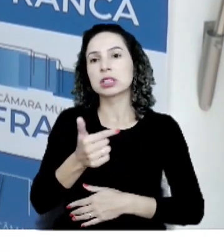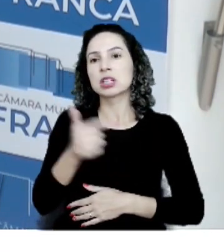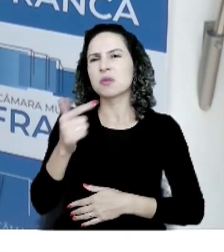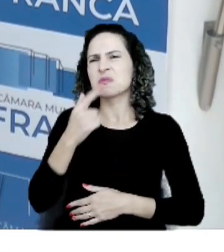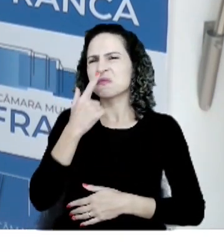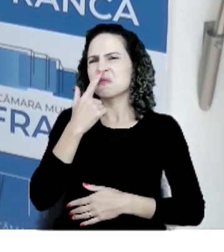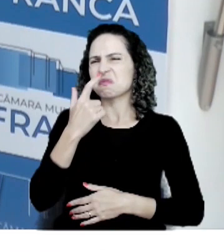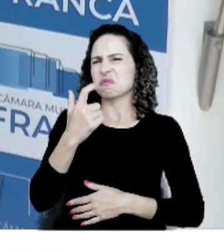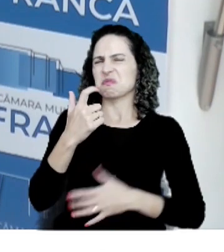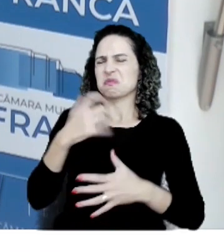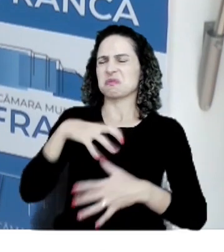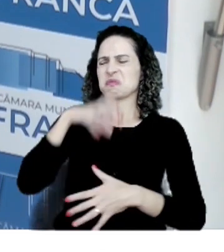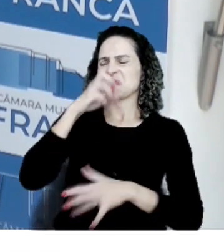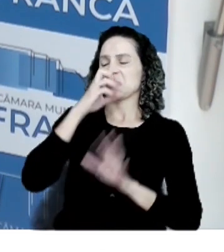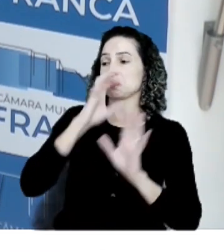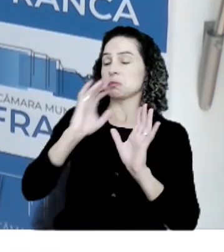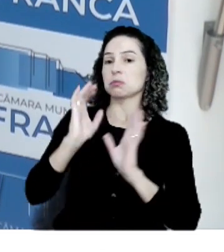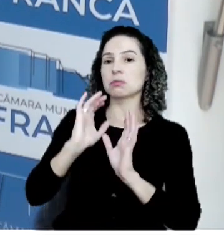cheiro.